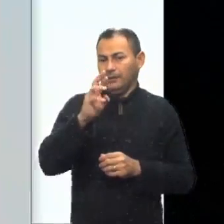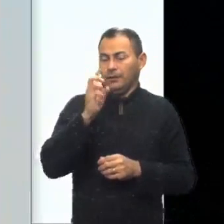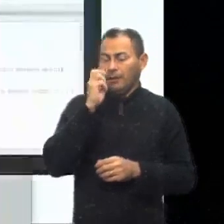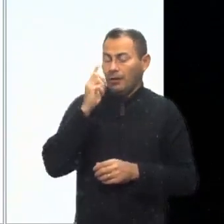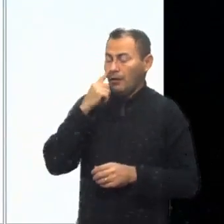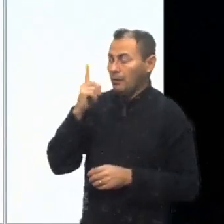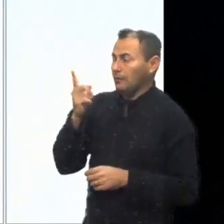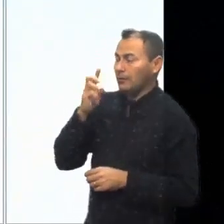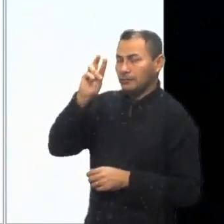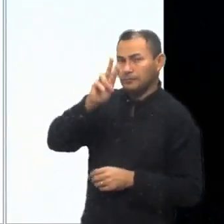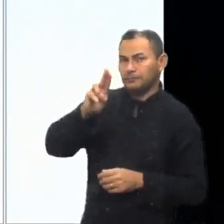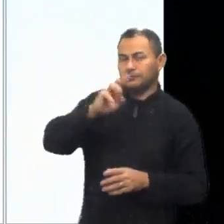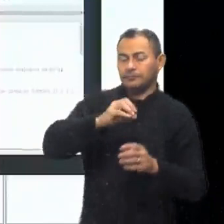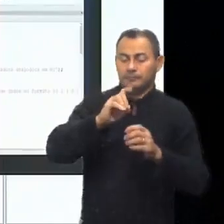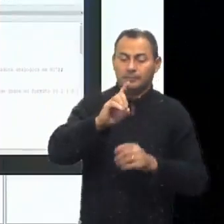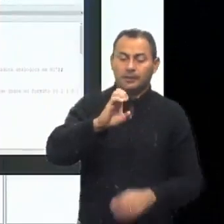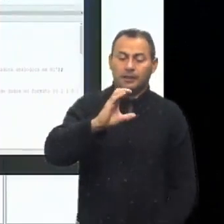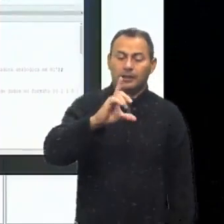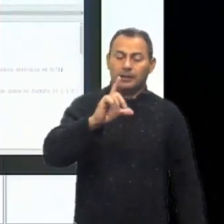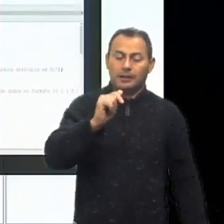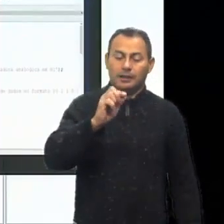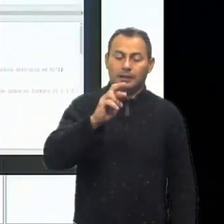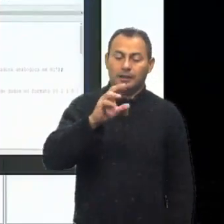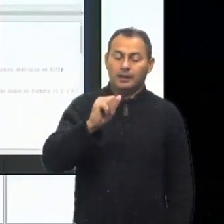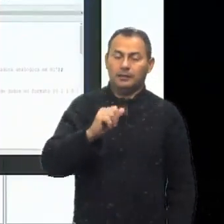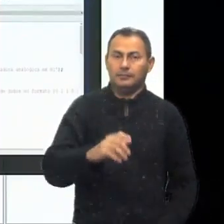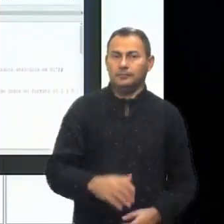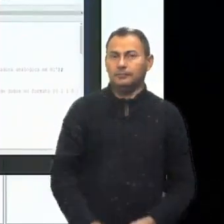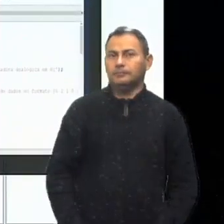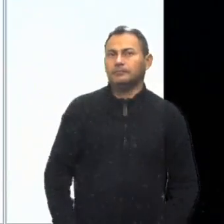Então, é isso que você vai utilizar para declarar a sua variável.